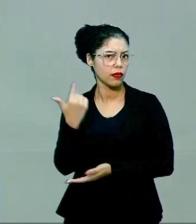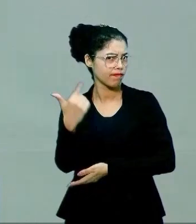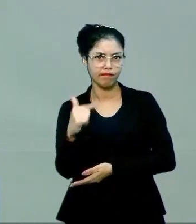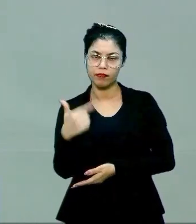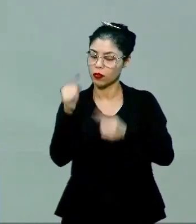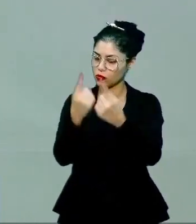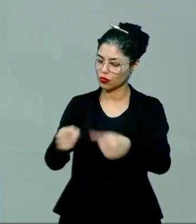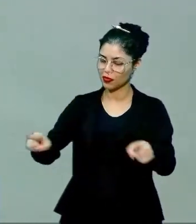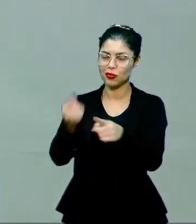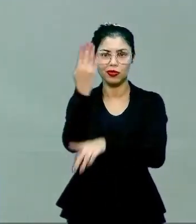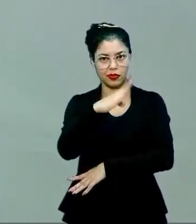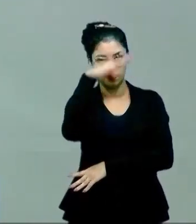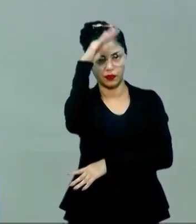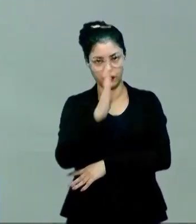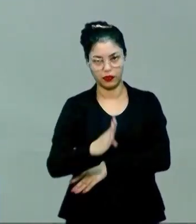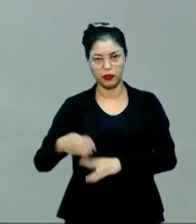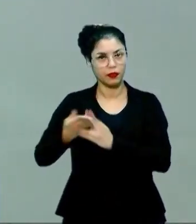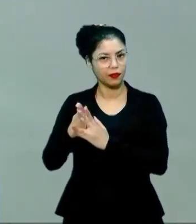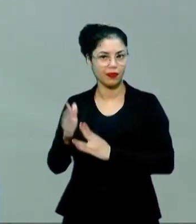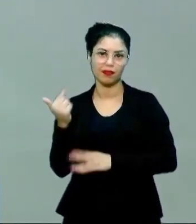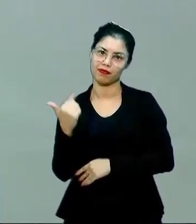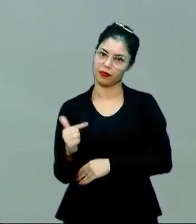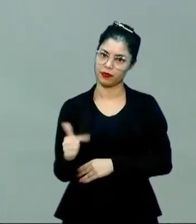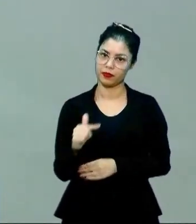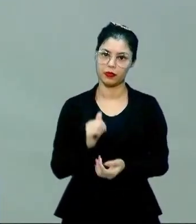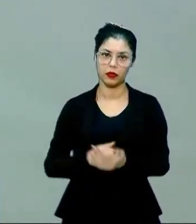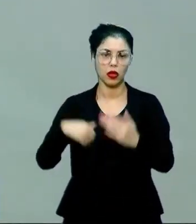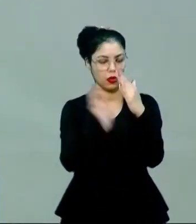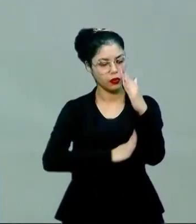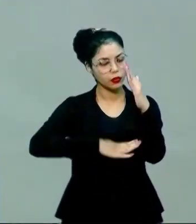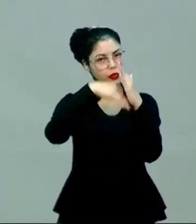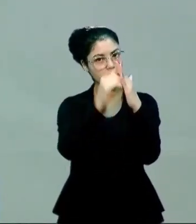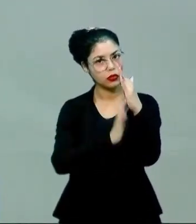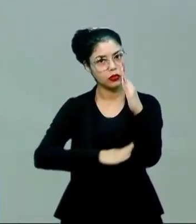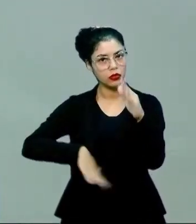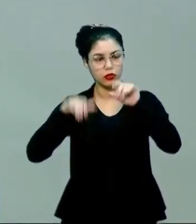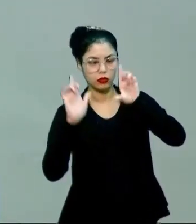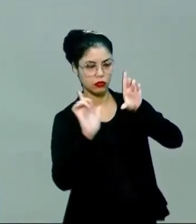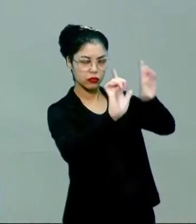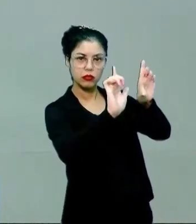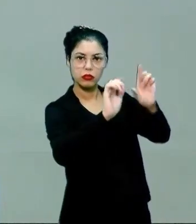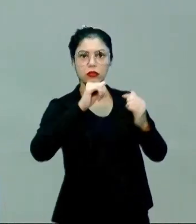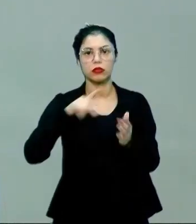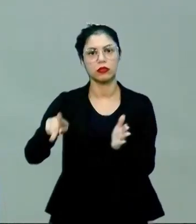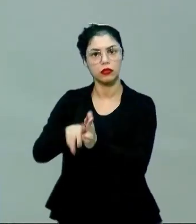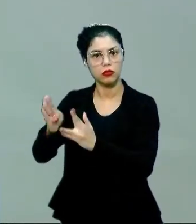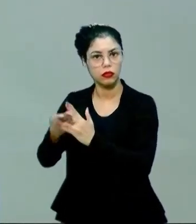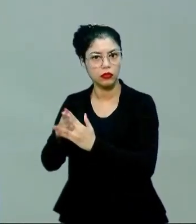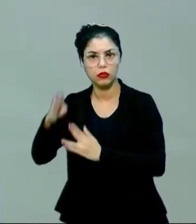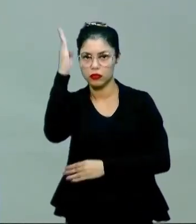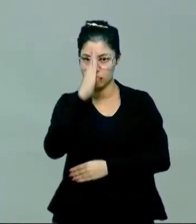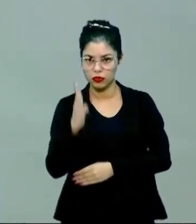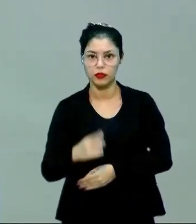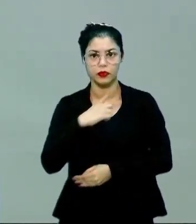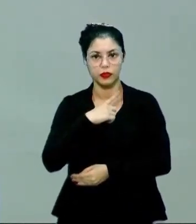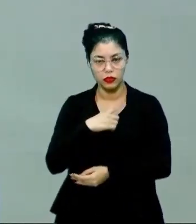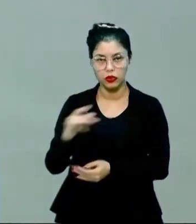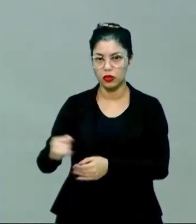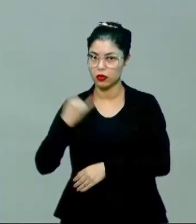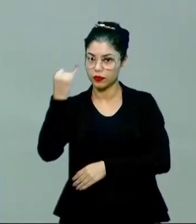uma música barroca, nós não temos uma pintura em tela do barroco. No Brasil nós vamos ter o